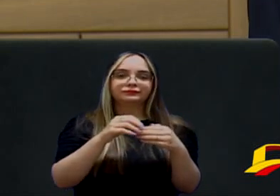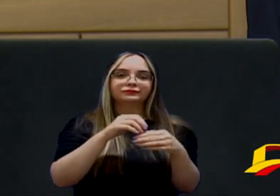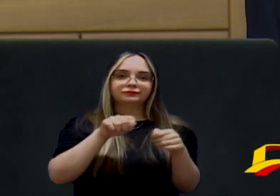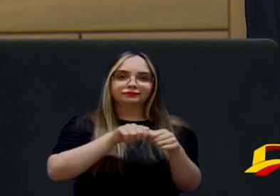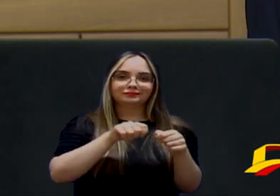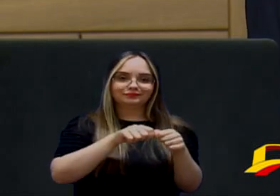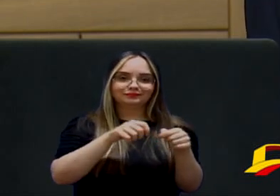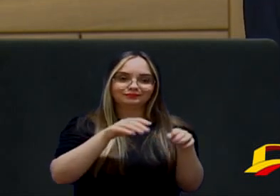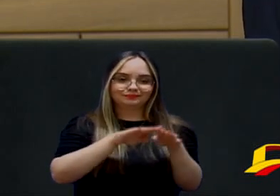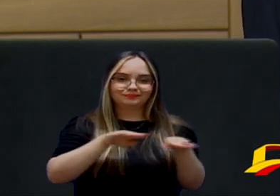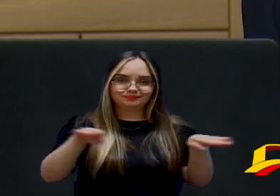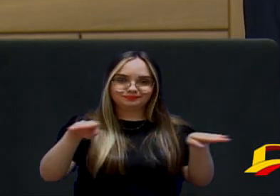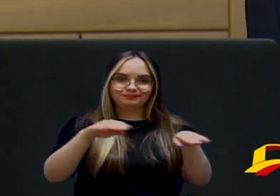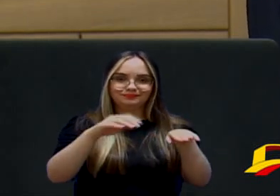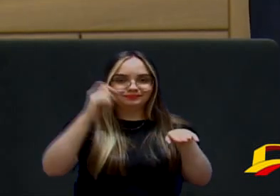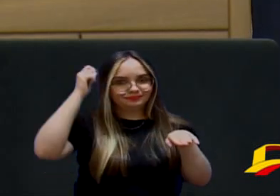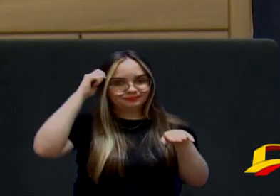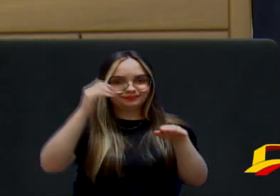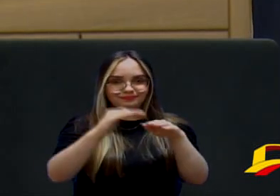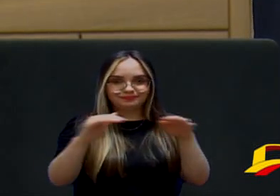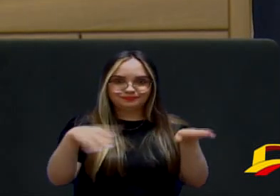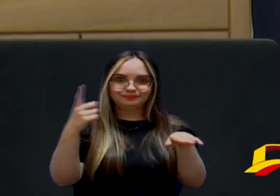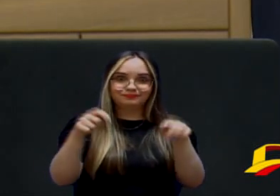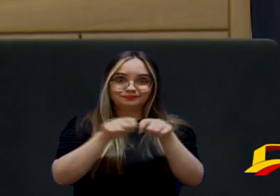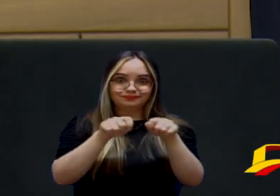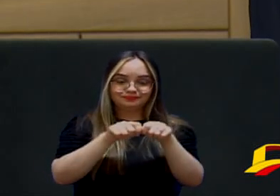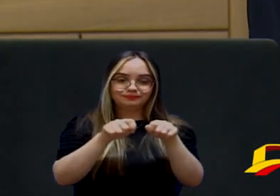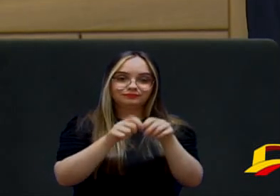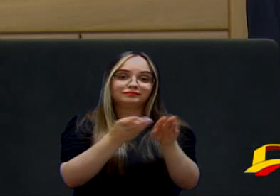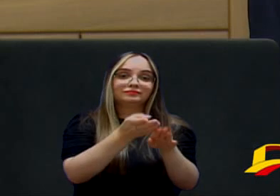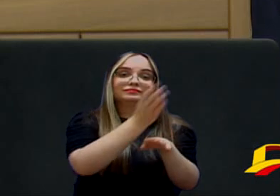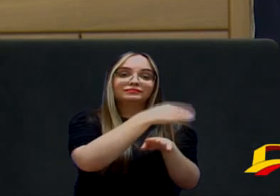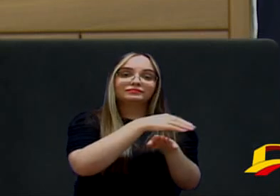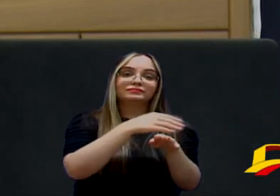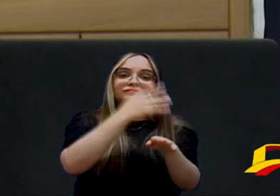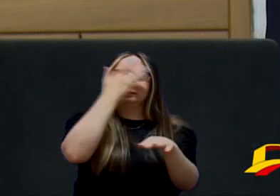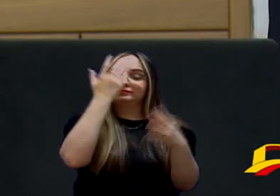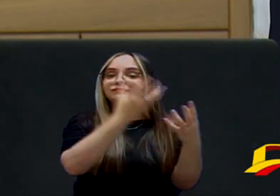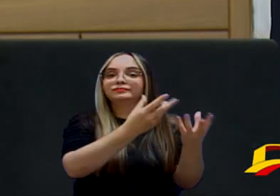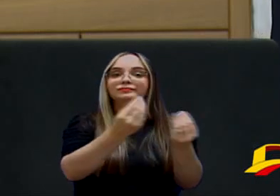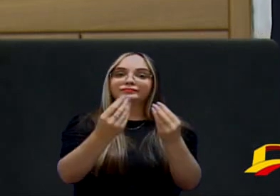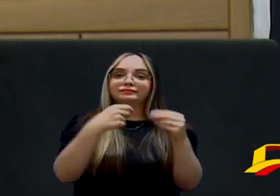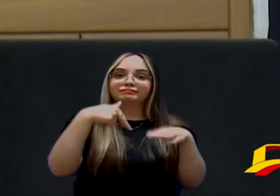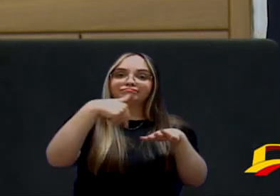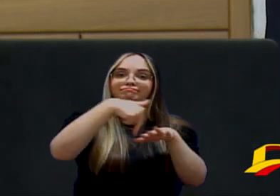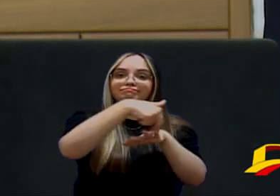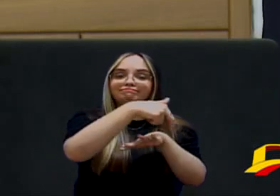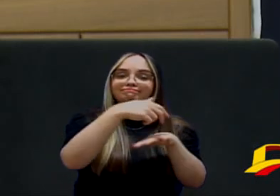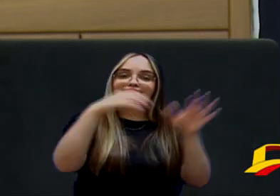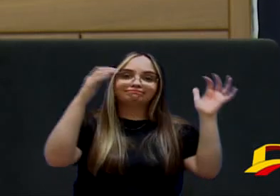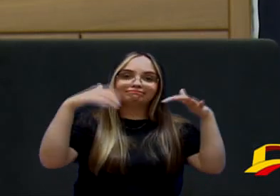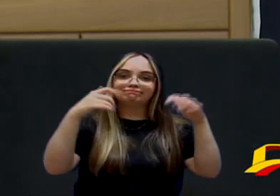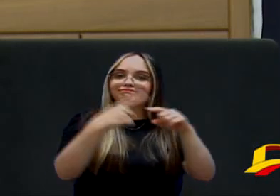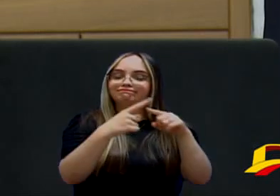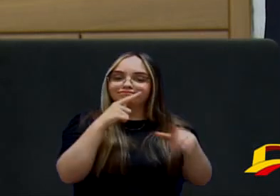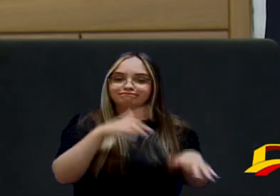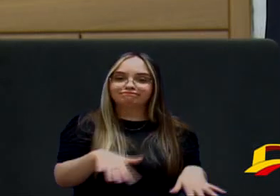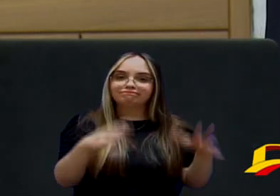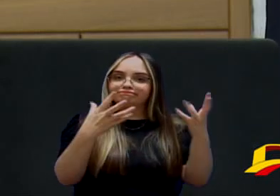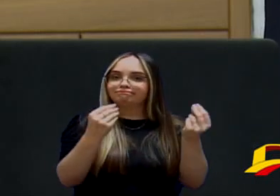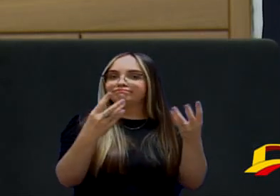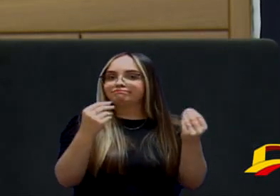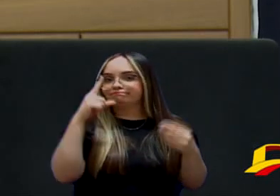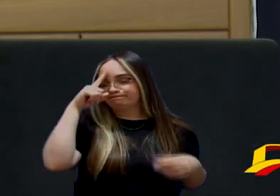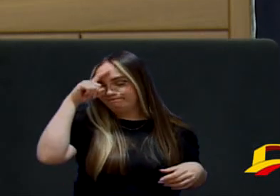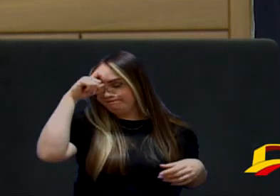fazendo esse pedaço de asfalto que as populações tá tendo dificuldade para andar Quando chove é uma dificuldade muito